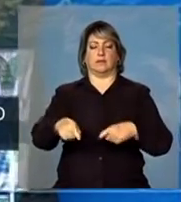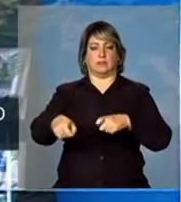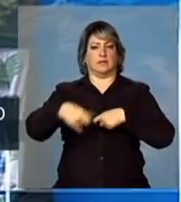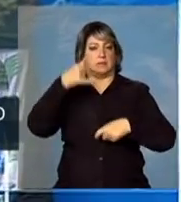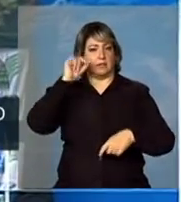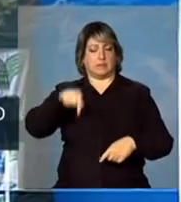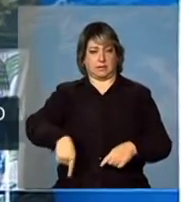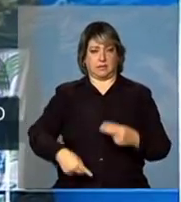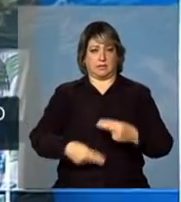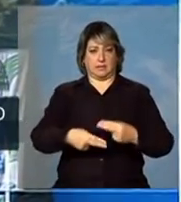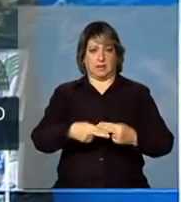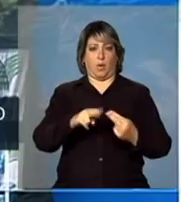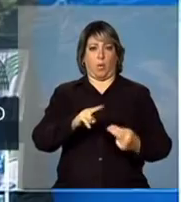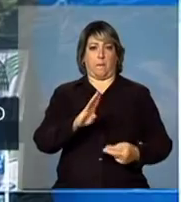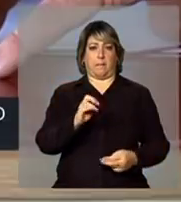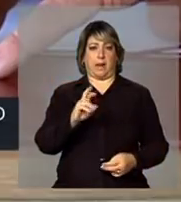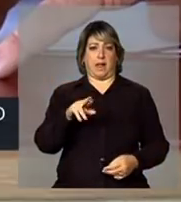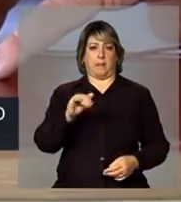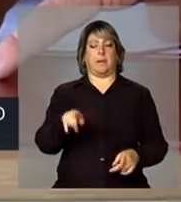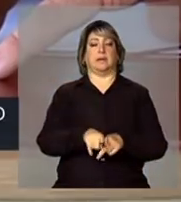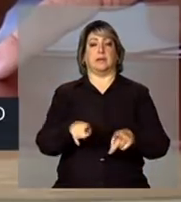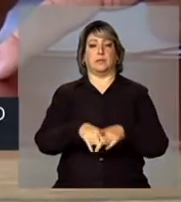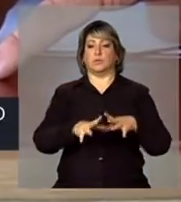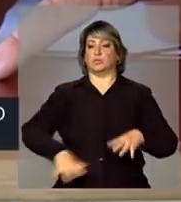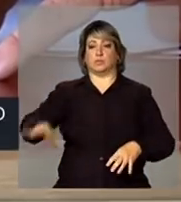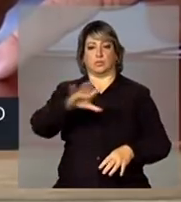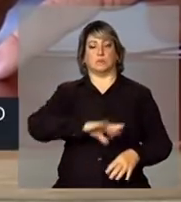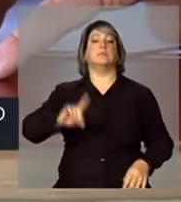de Uberaba e região do Triângulo Mineiro.